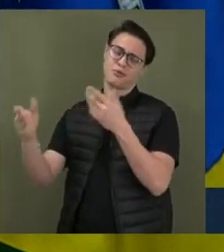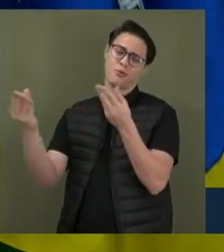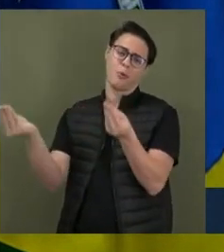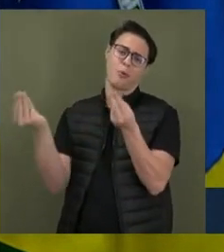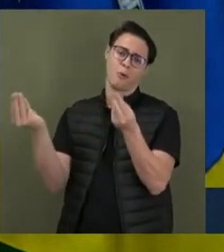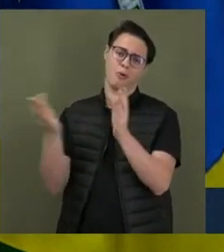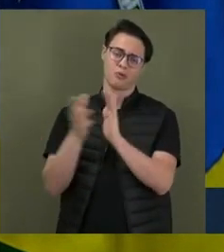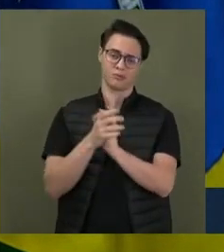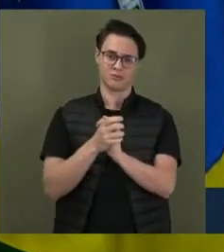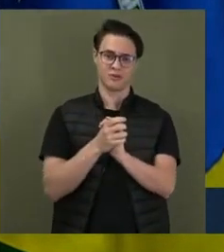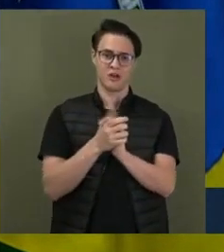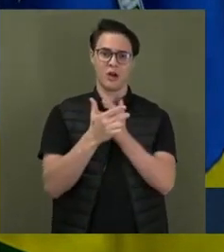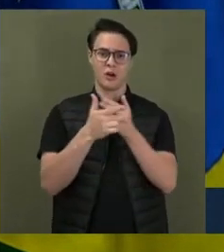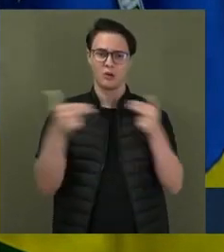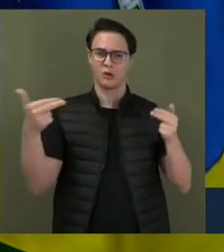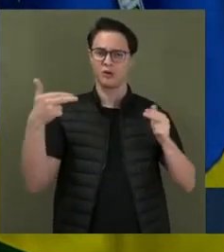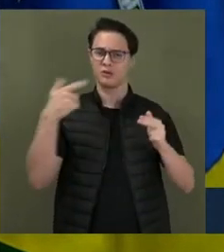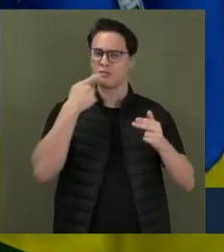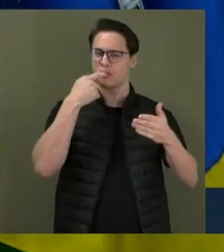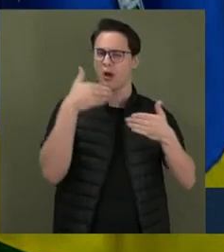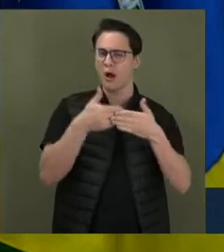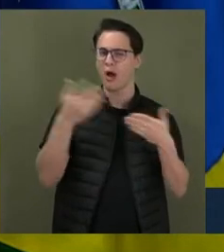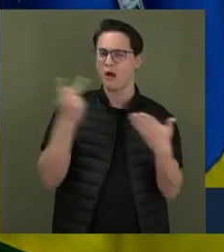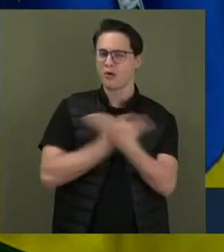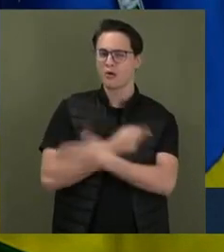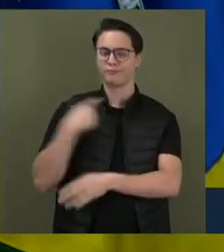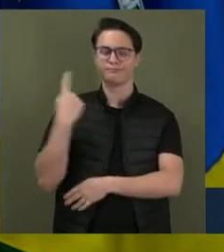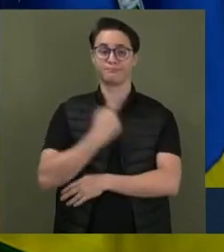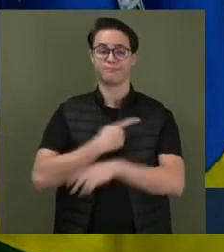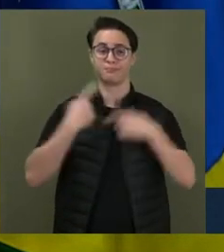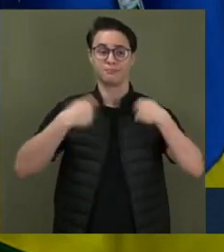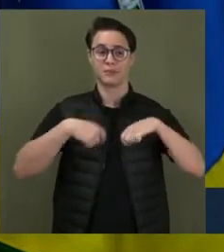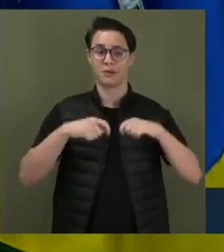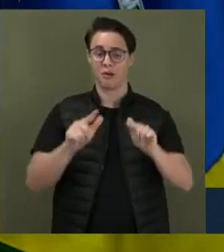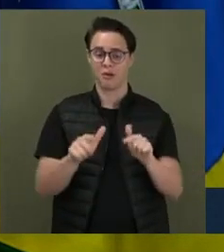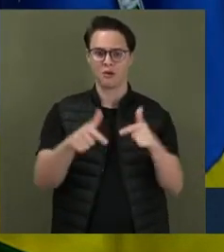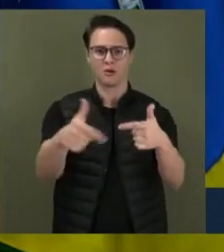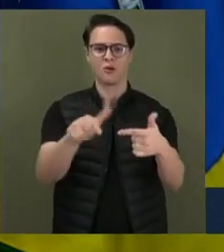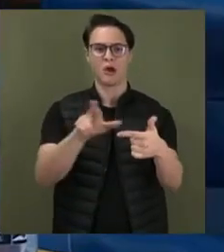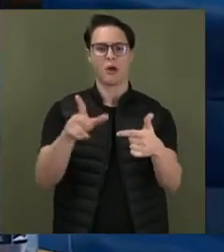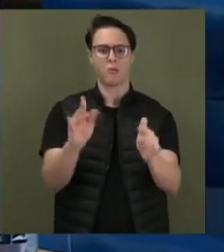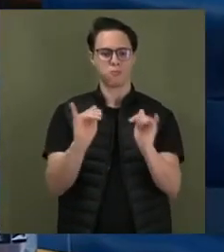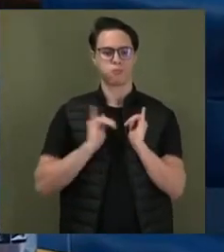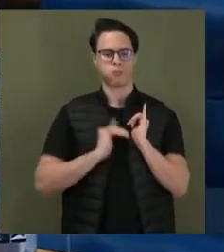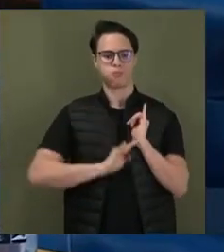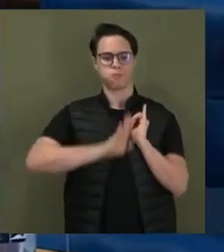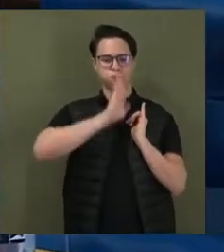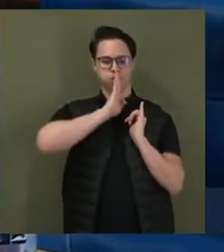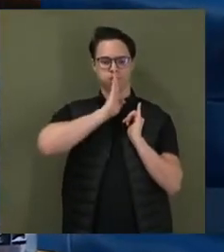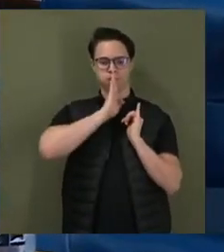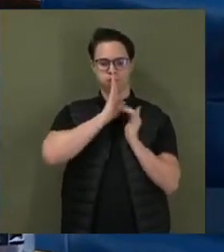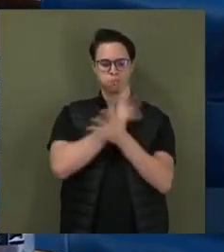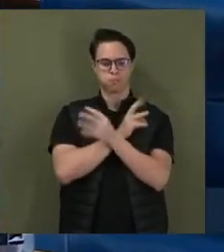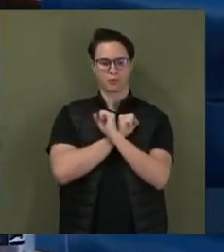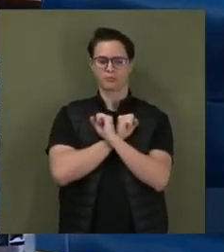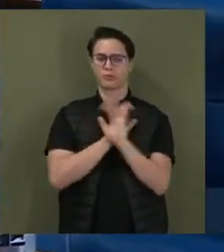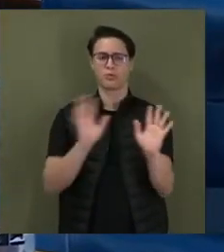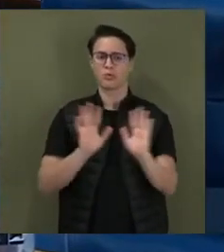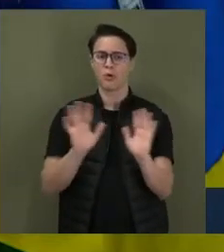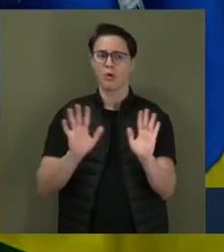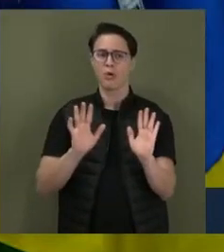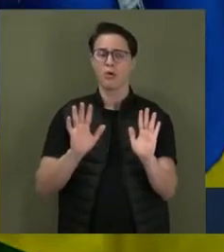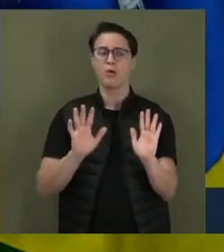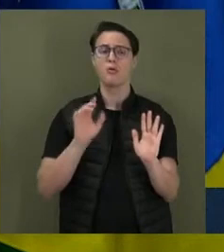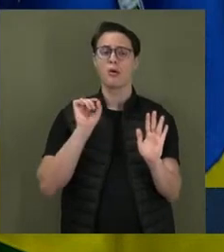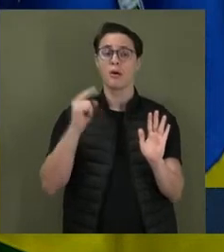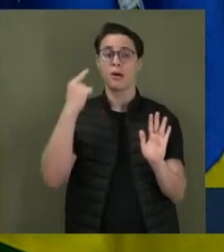históricos recentes exigem a nossa grandeza e não a nossa omissão ou o nosso silêncio. O povo brasileiro deposita em nós